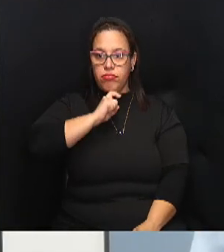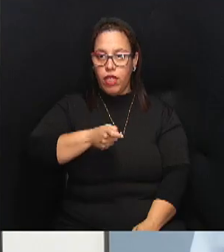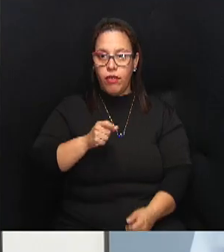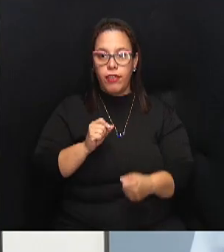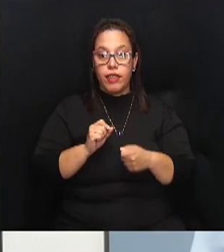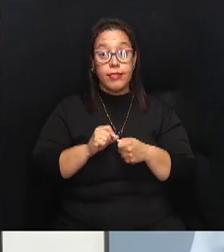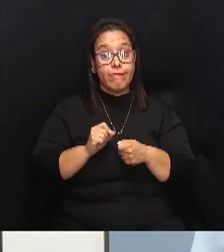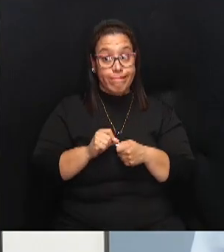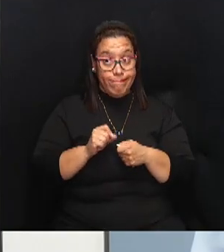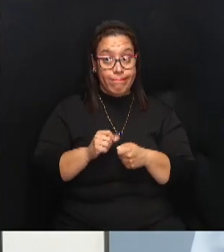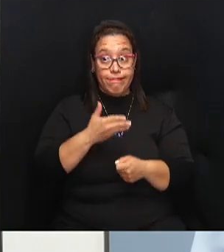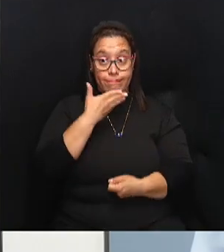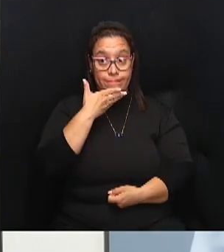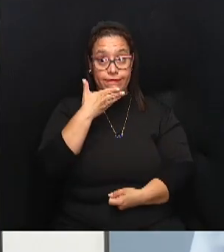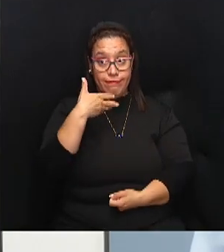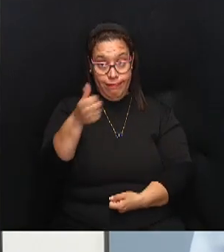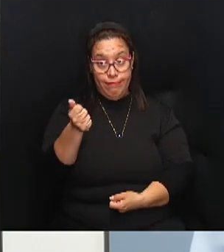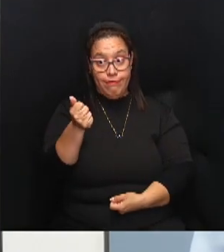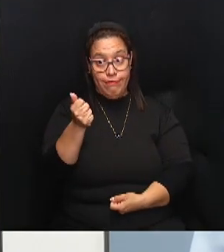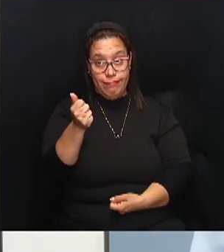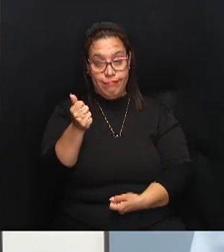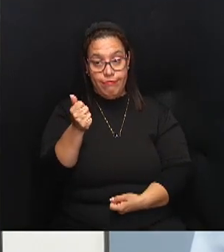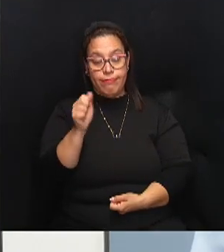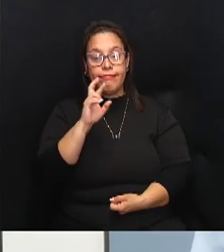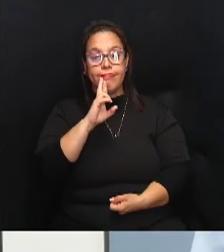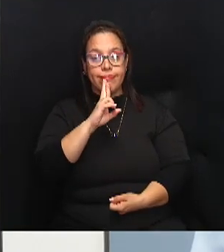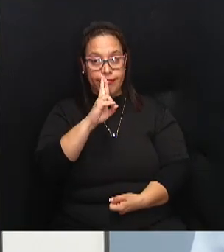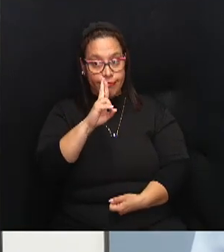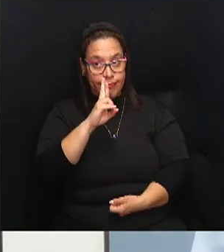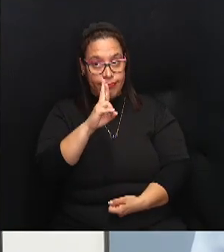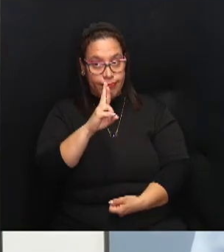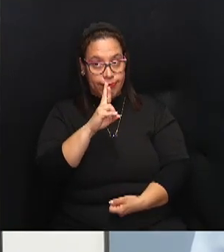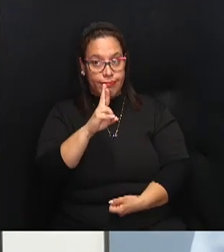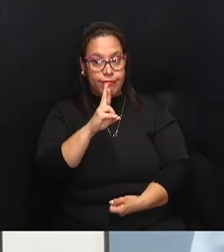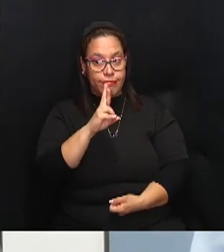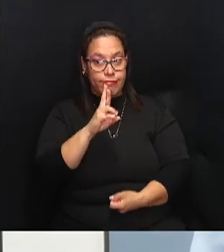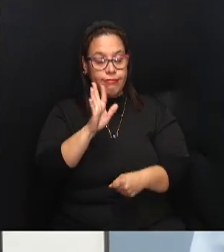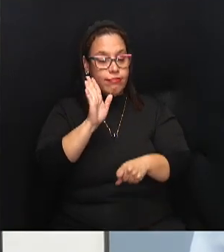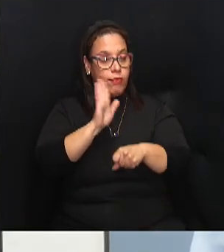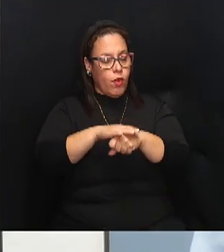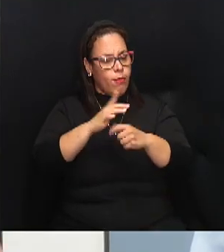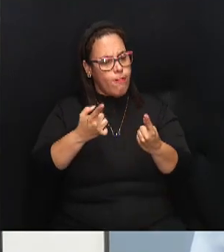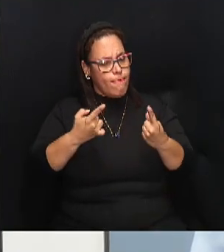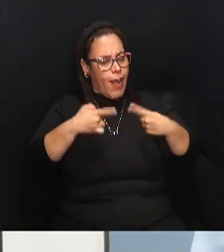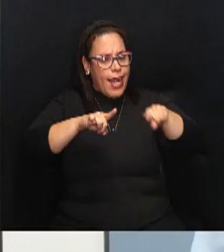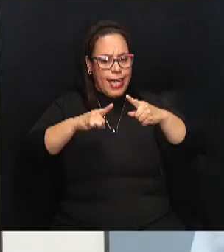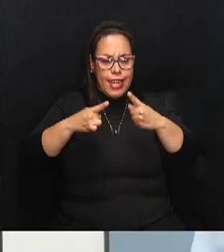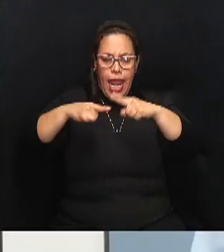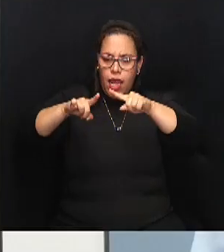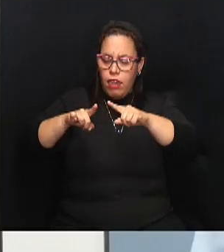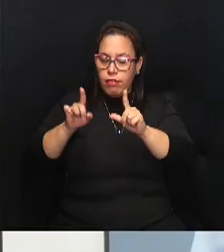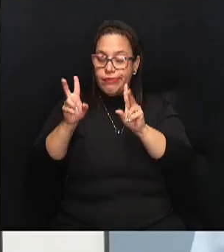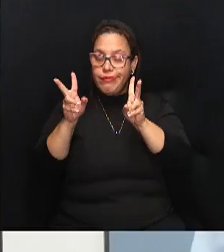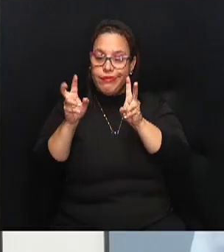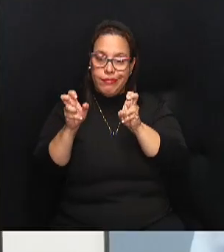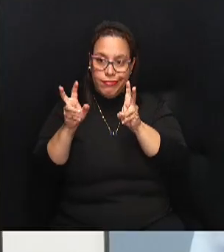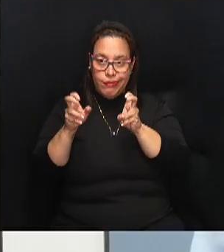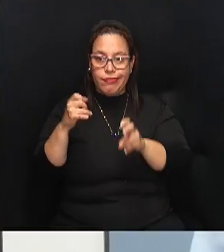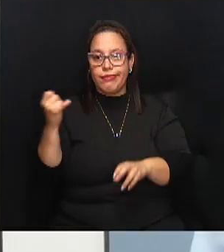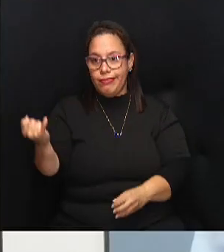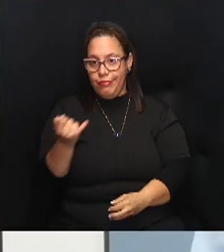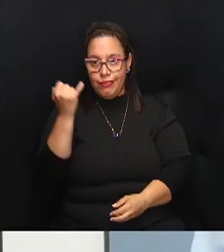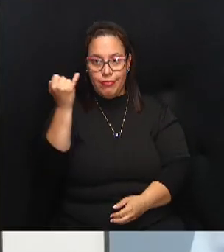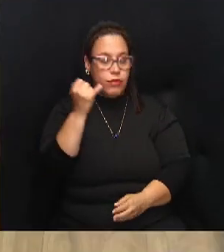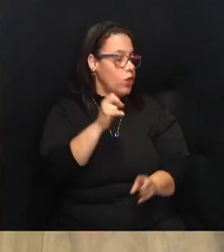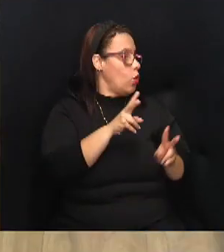Eu acredito que a gente vai ter resultados mais combatíveis dessa questão que é importante.